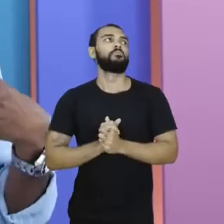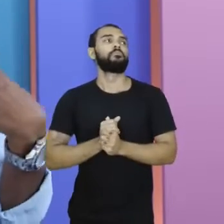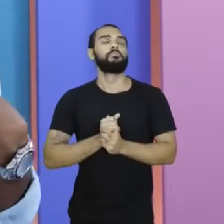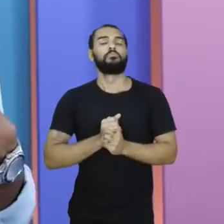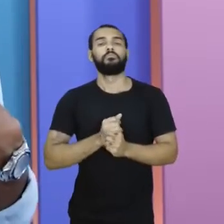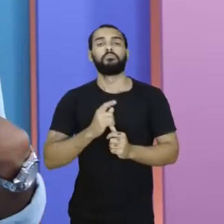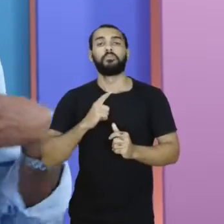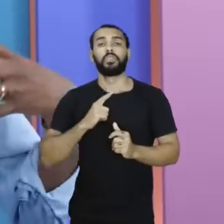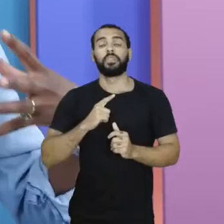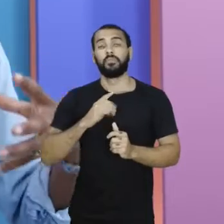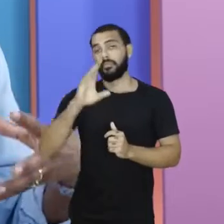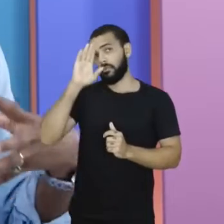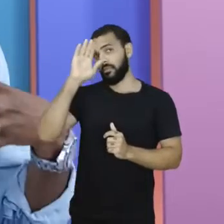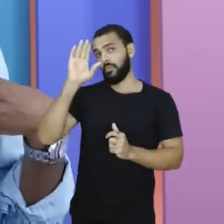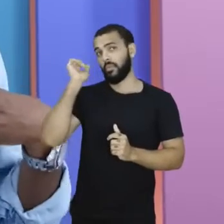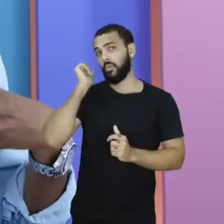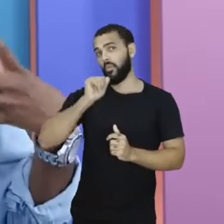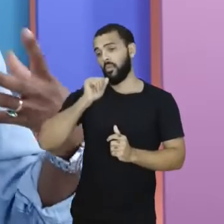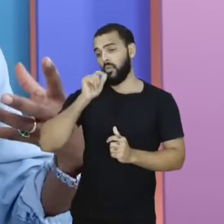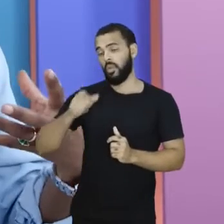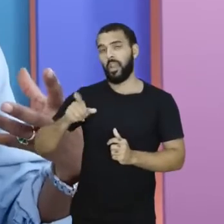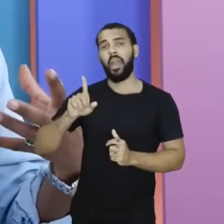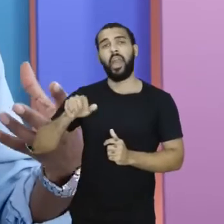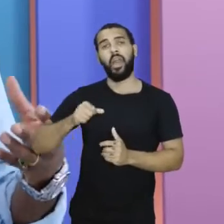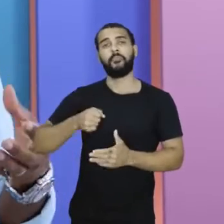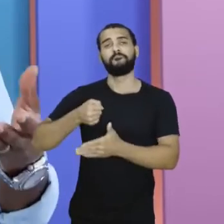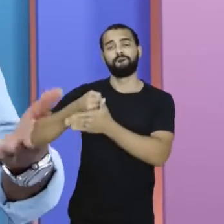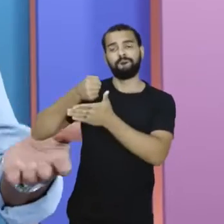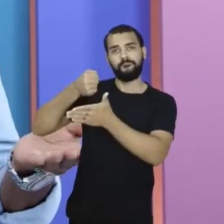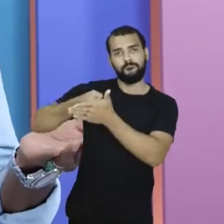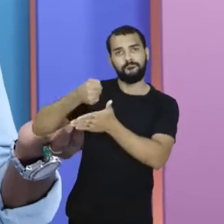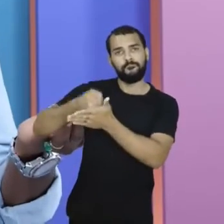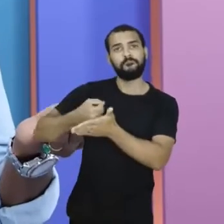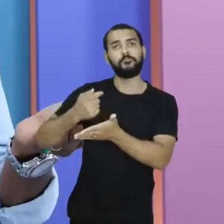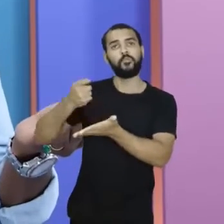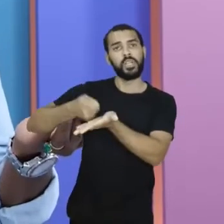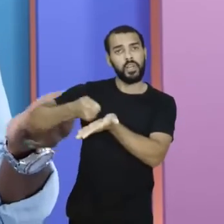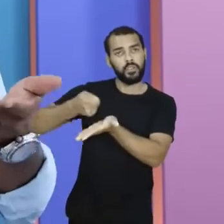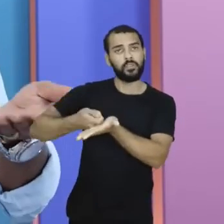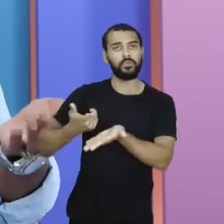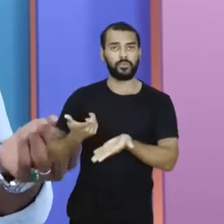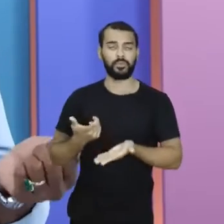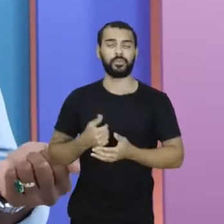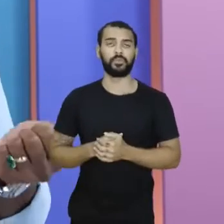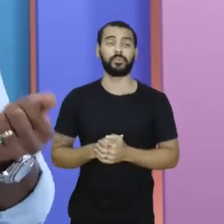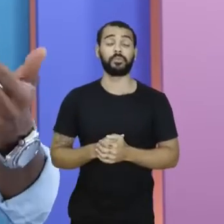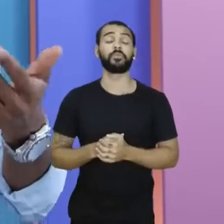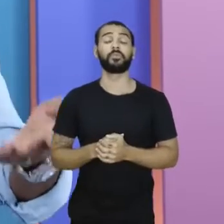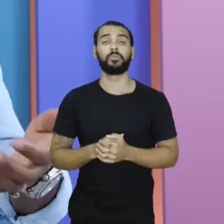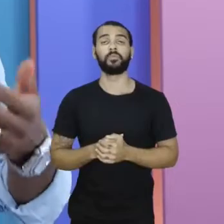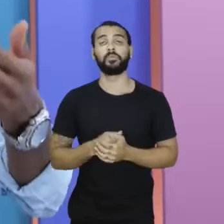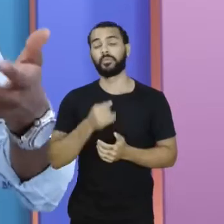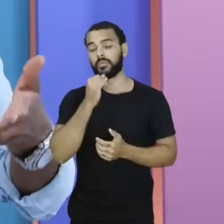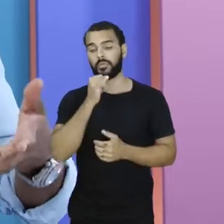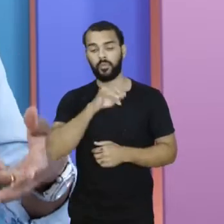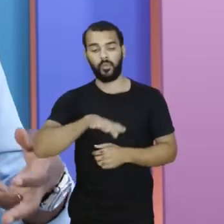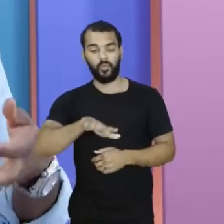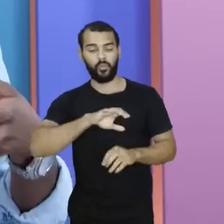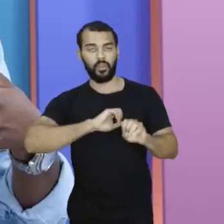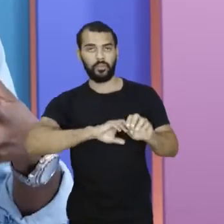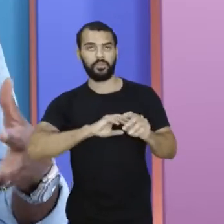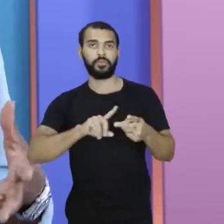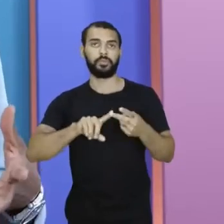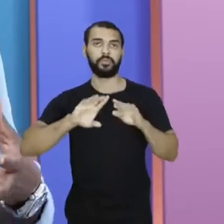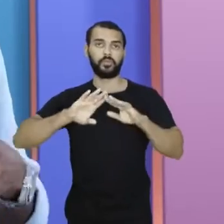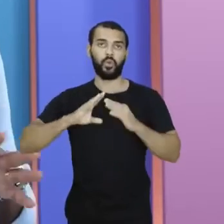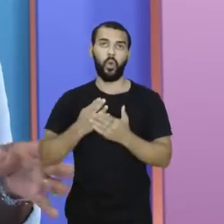das mulheres como uma imposição, como uma obrigação. Então, por exemplo, a educação, a escola, mulheres que